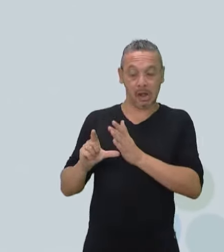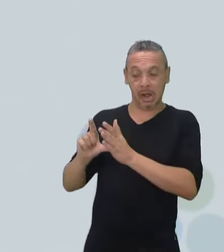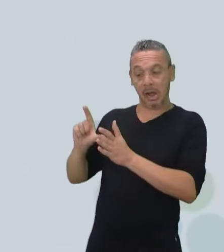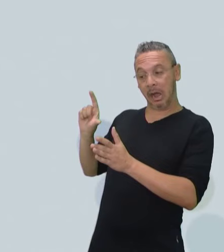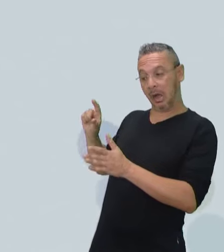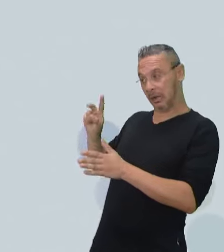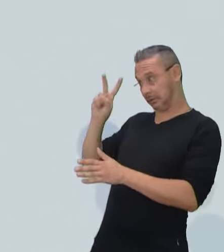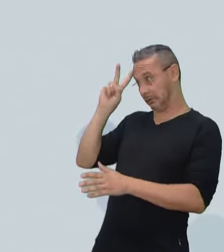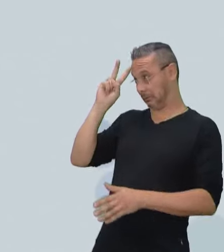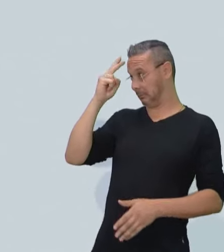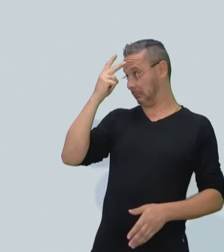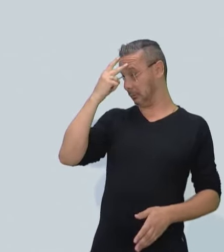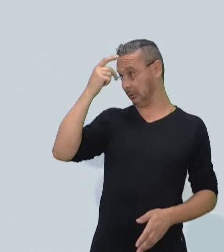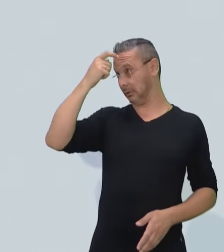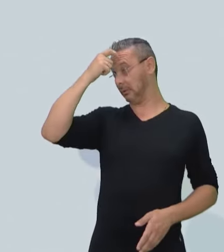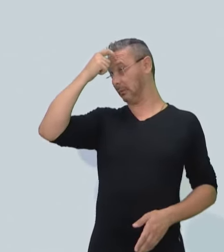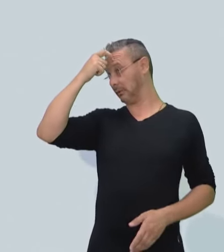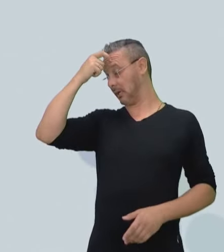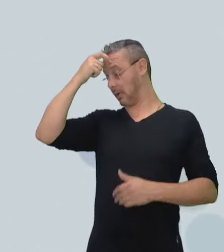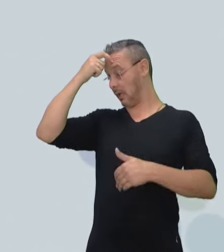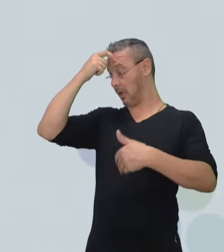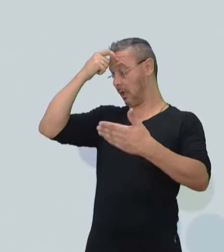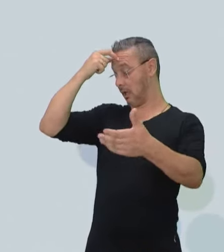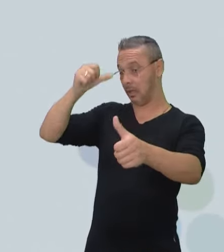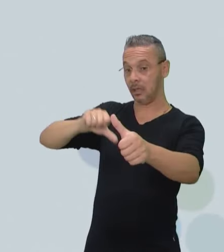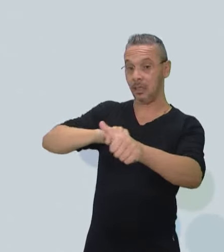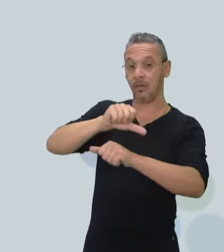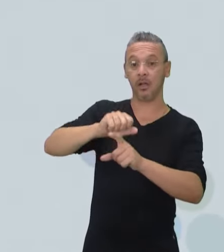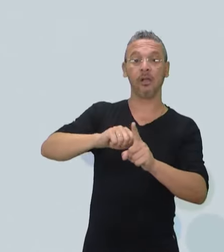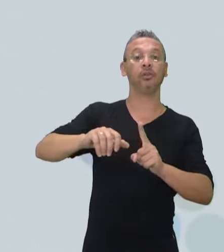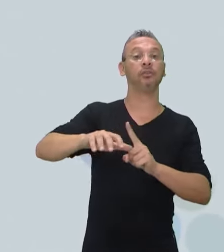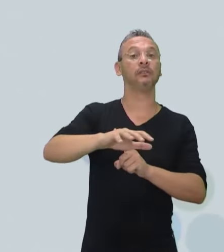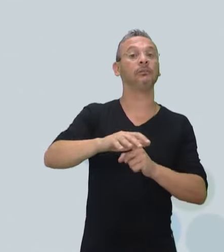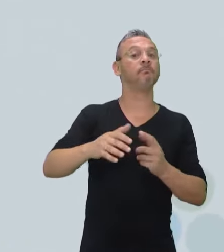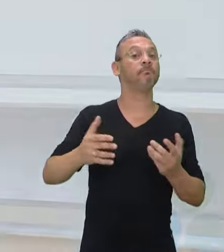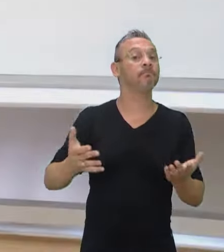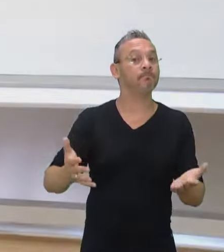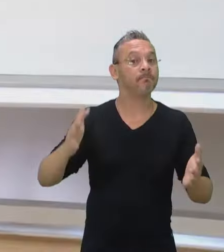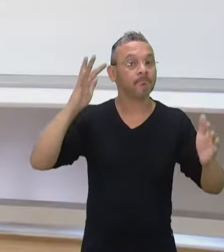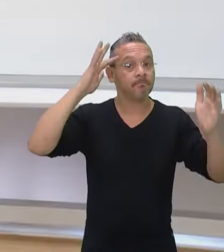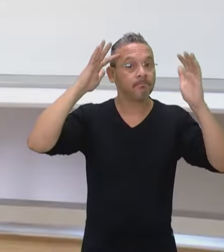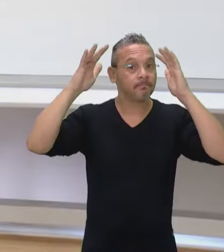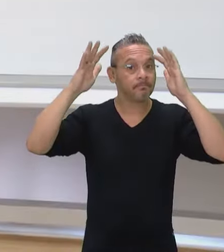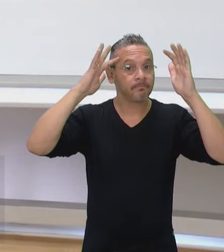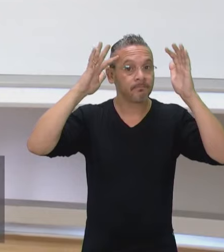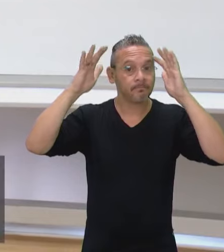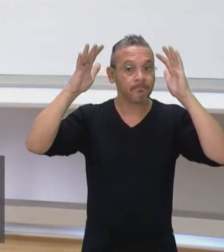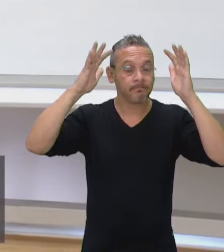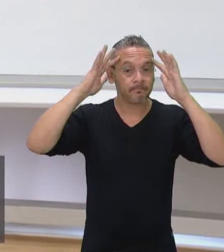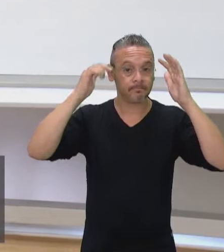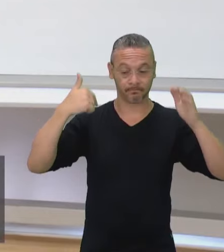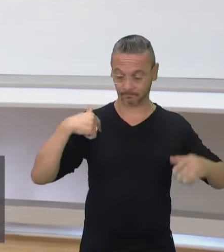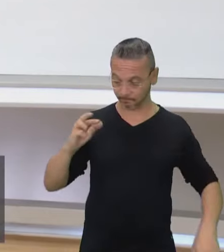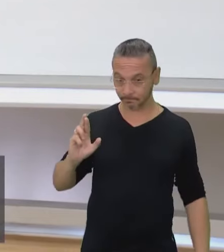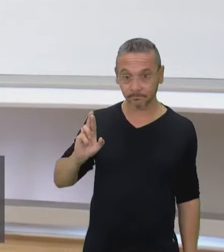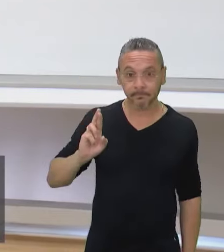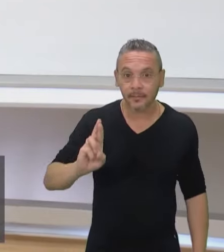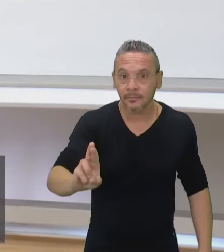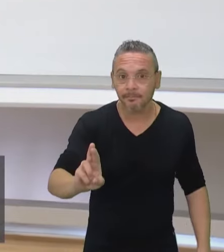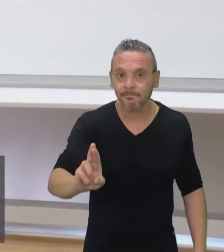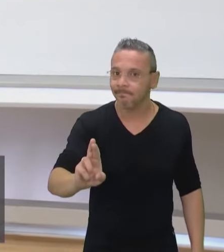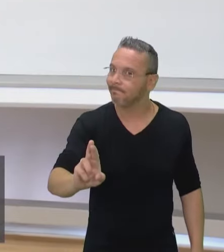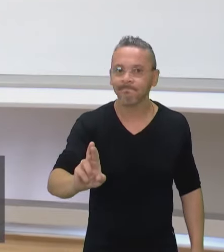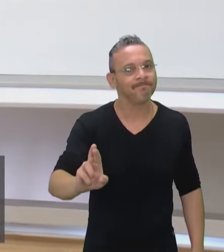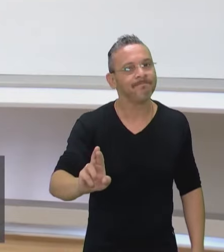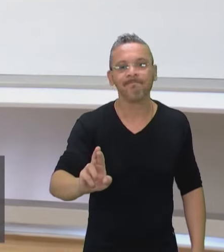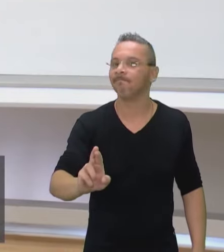essas consciências para haver uma mudança social? Bom, pessoal, então sobre isso eu não tenho uma resposta exata, né? Acho